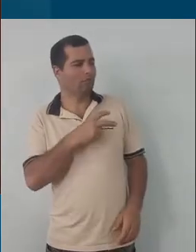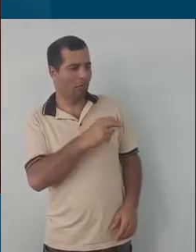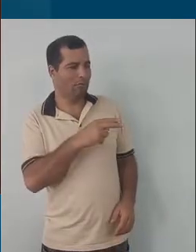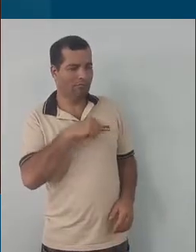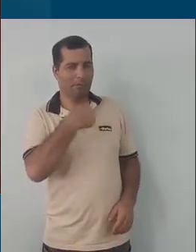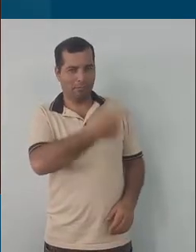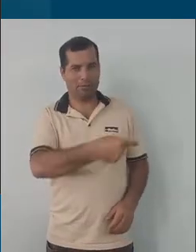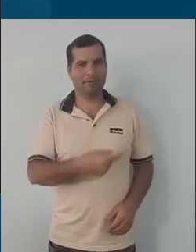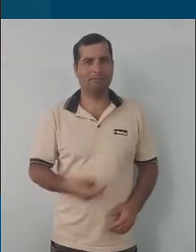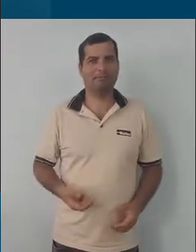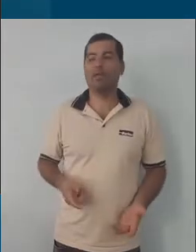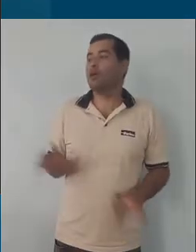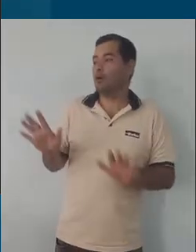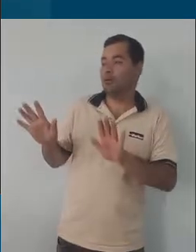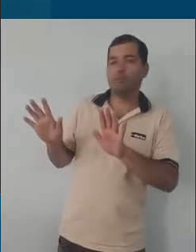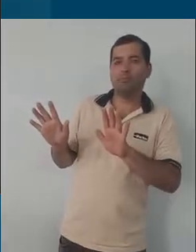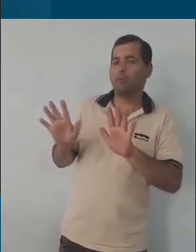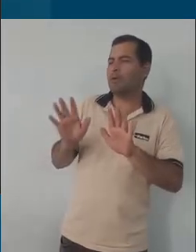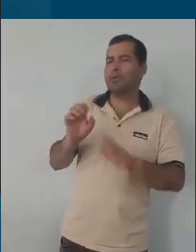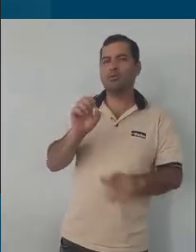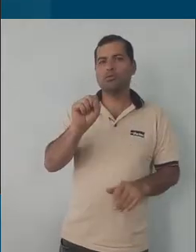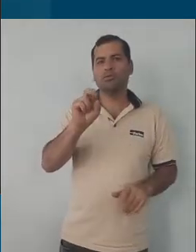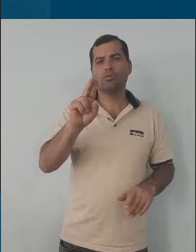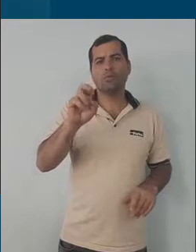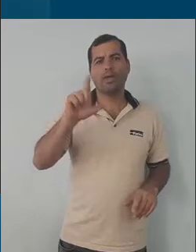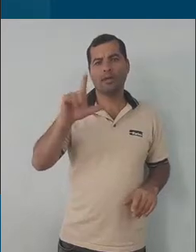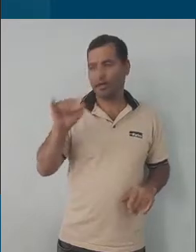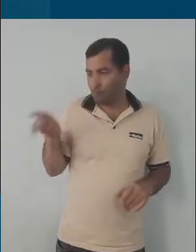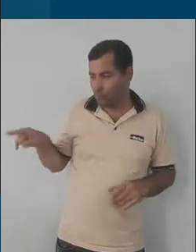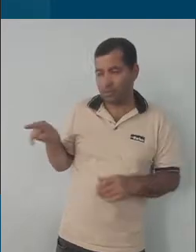Bom, Sueli, enquanto você vai